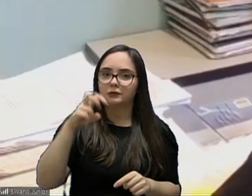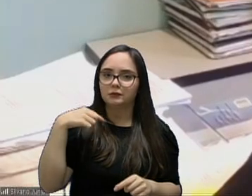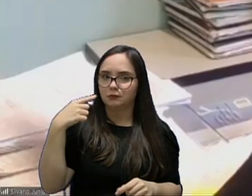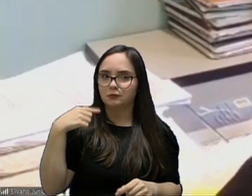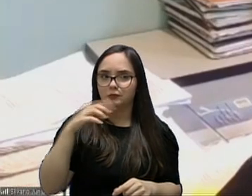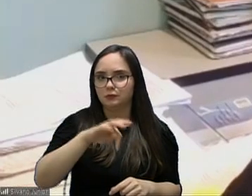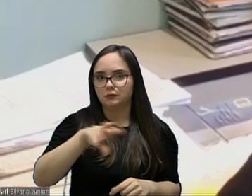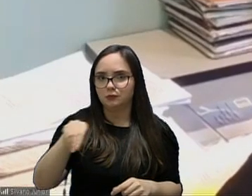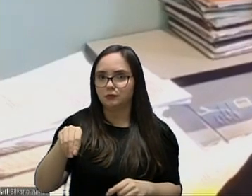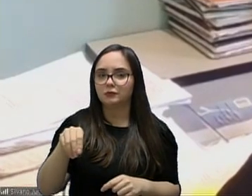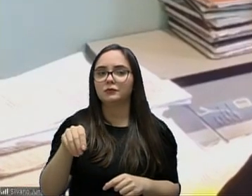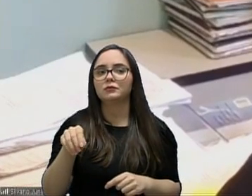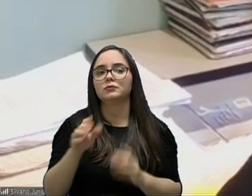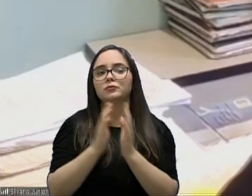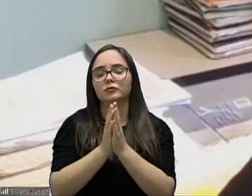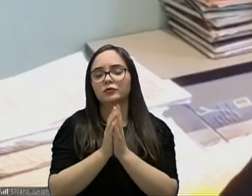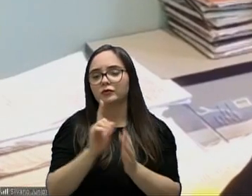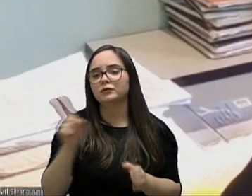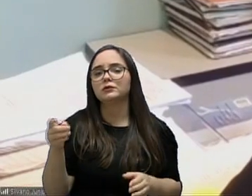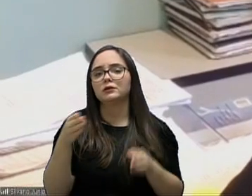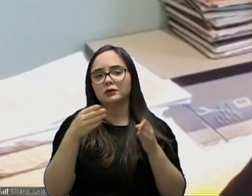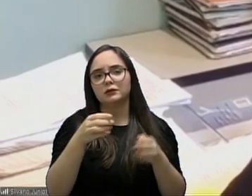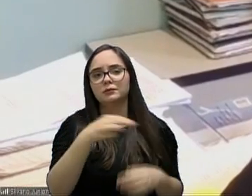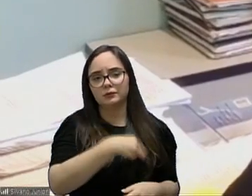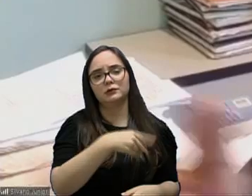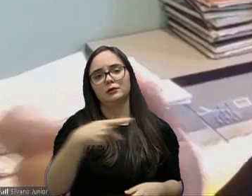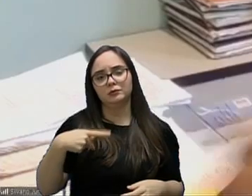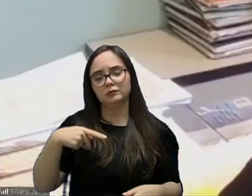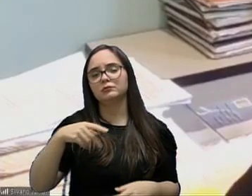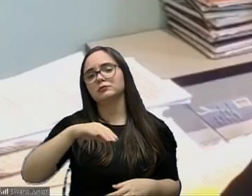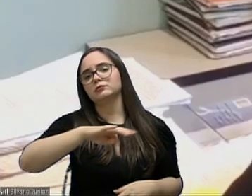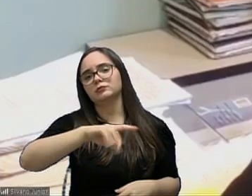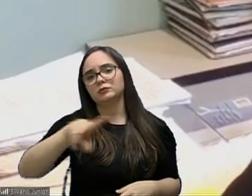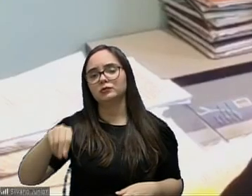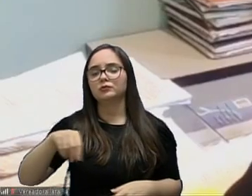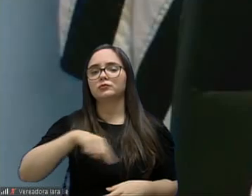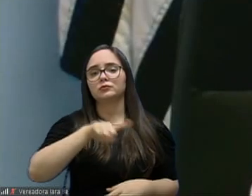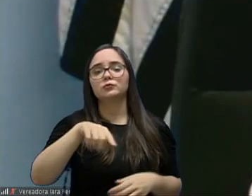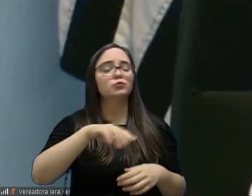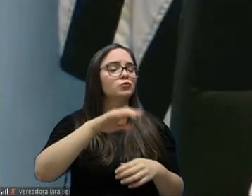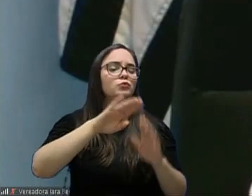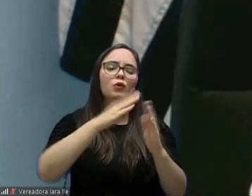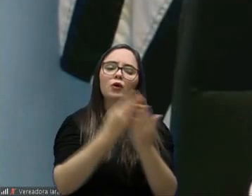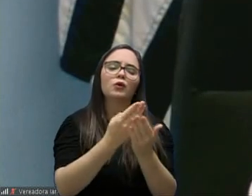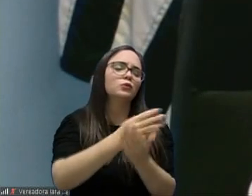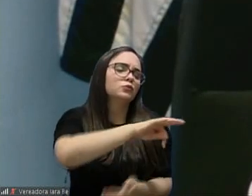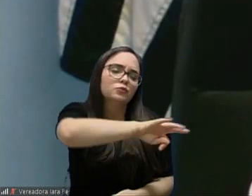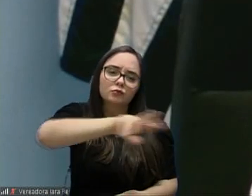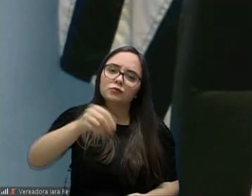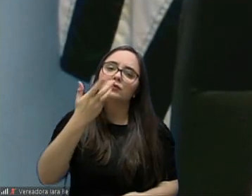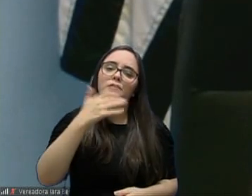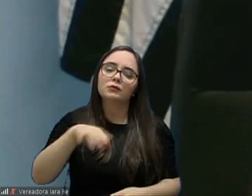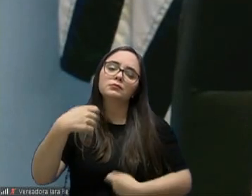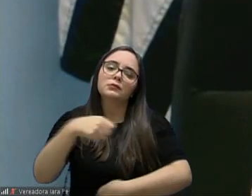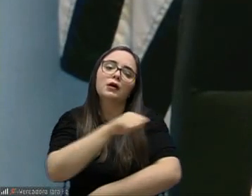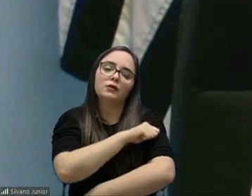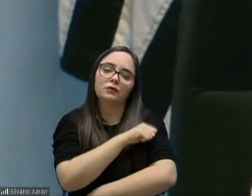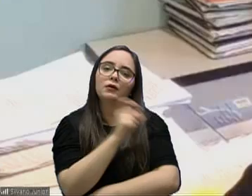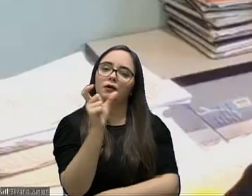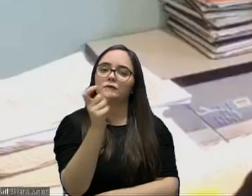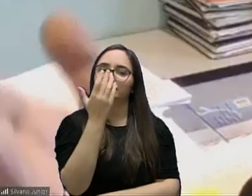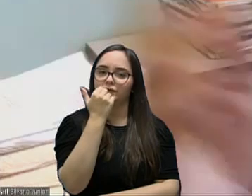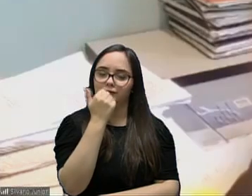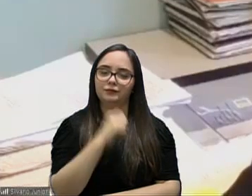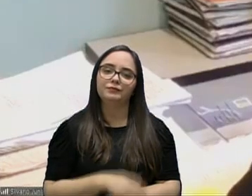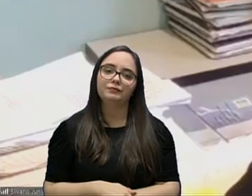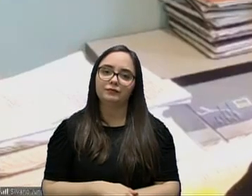Ministério Público para que possa todos ganhar o cartão merenda. É isso. Tenho dito, presidente, desculpe se eu